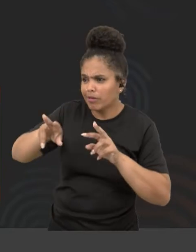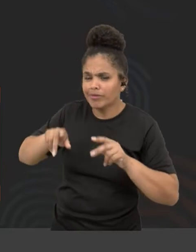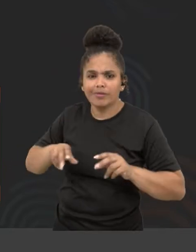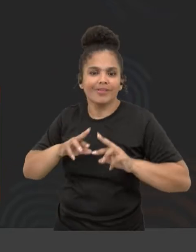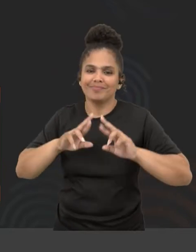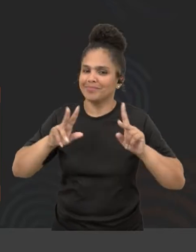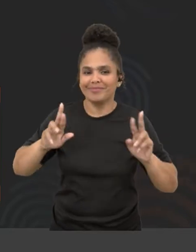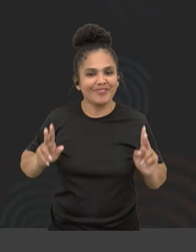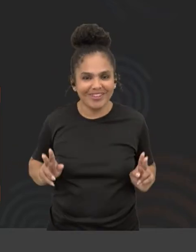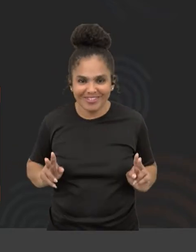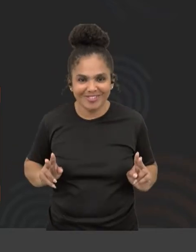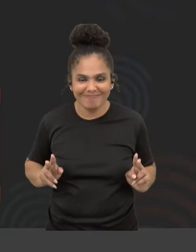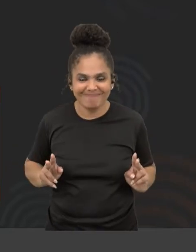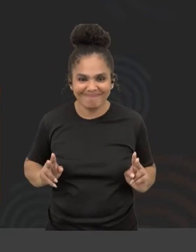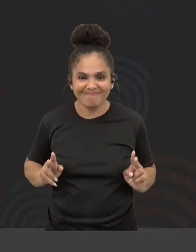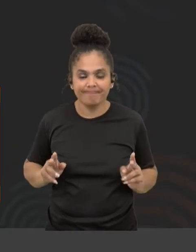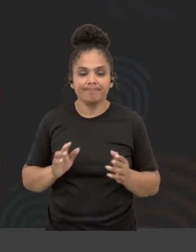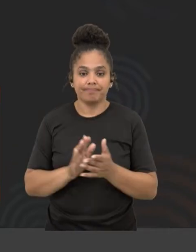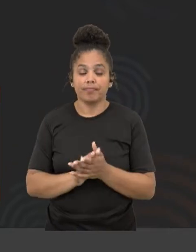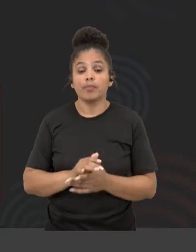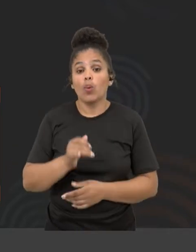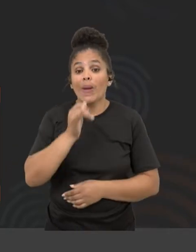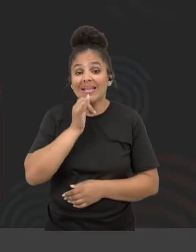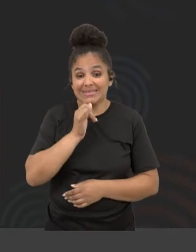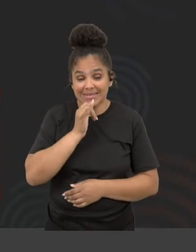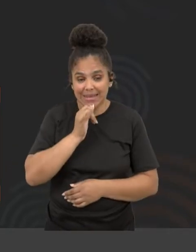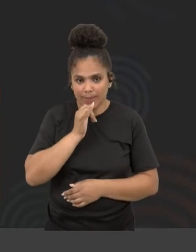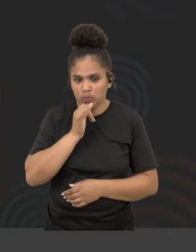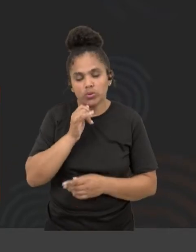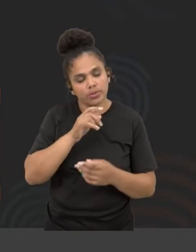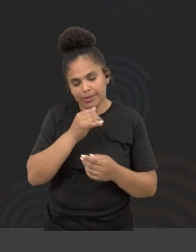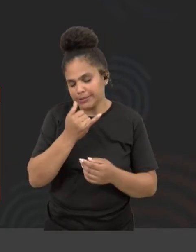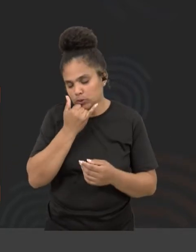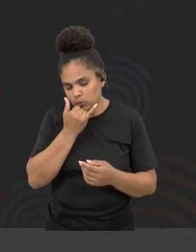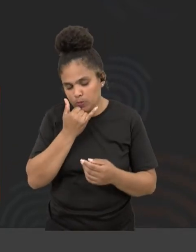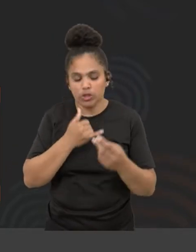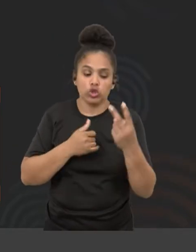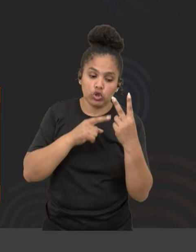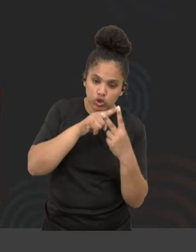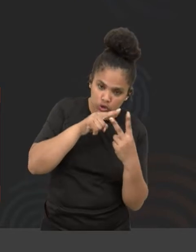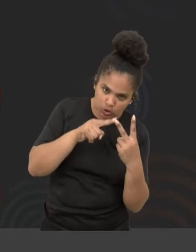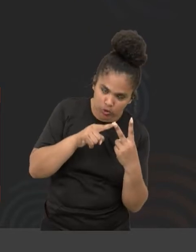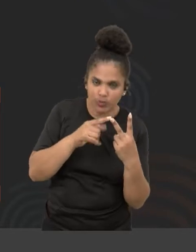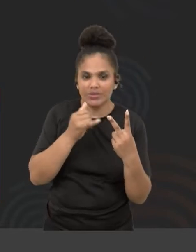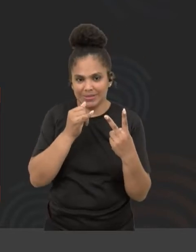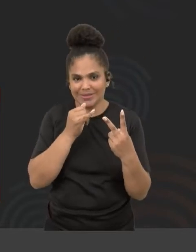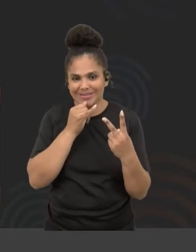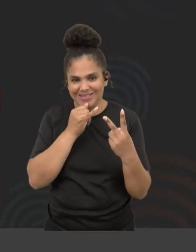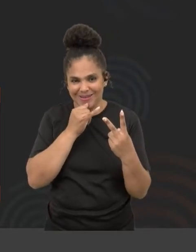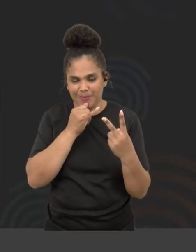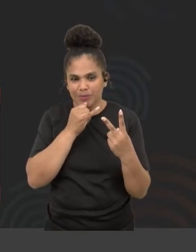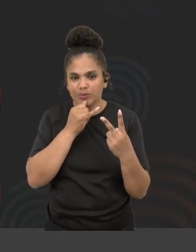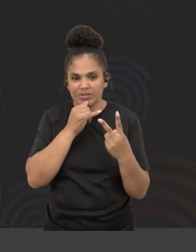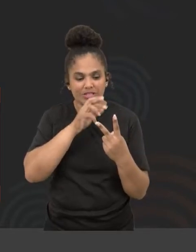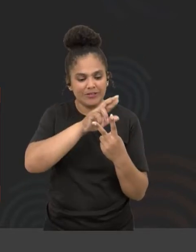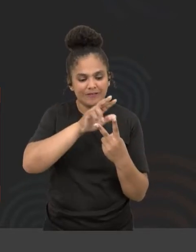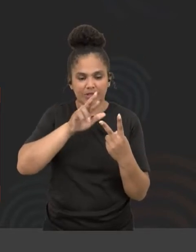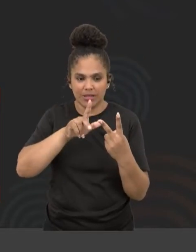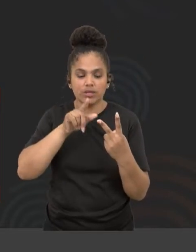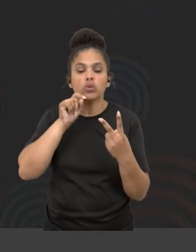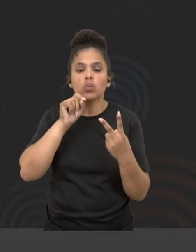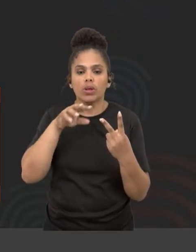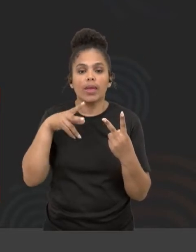diferente. Um exemplo, dois exemplos, na verdade, bem básicos sobre diferentes tipos de